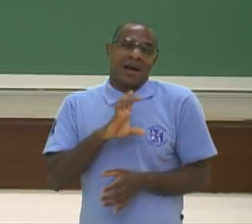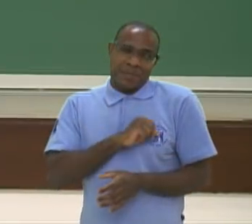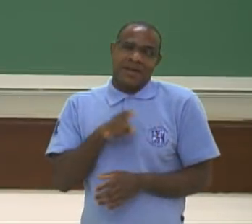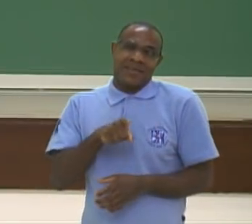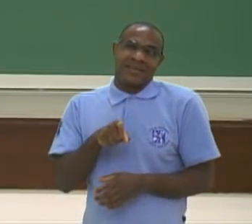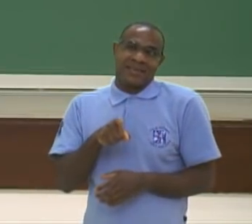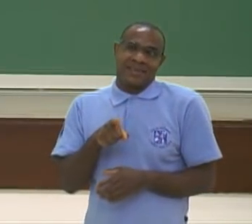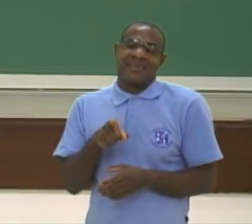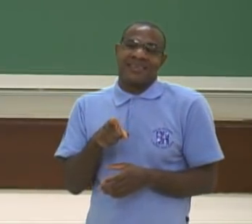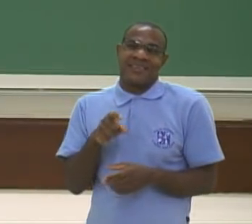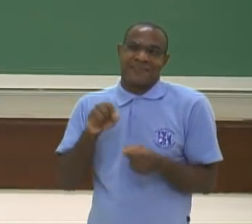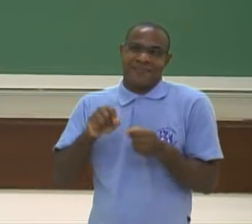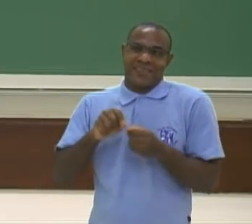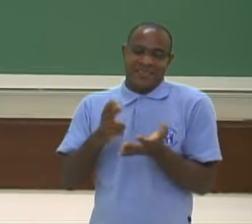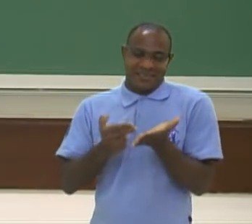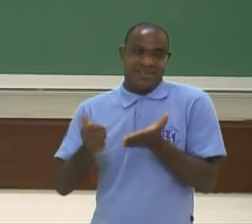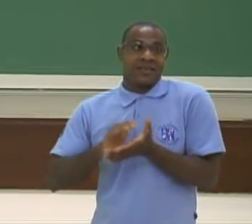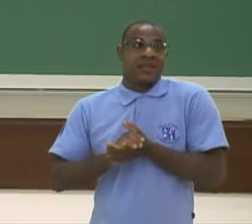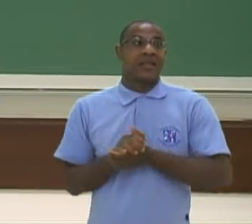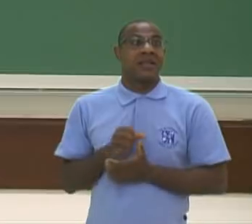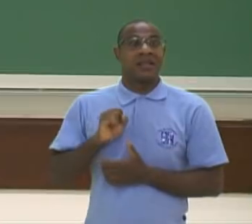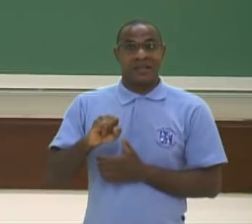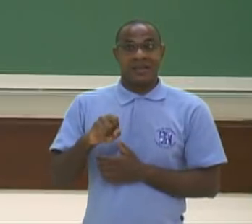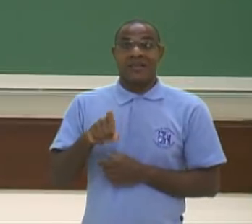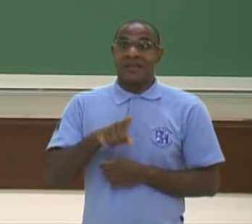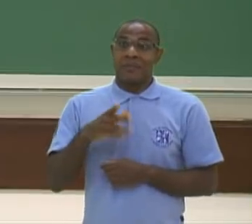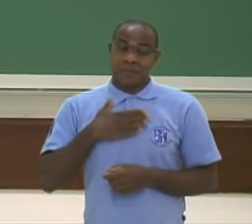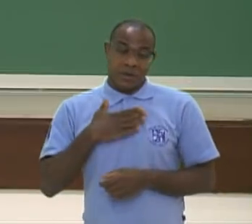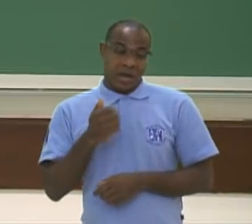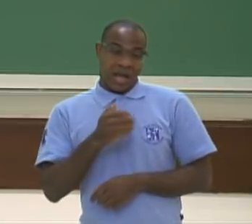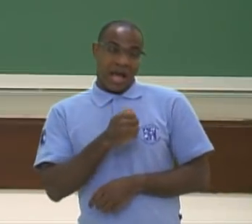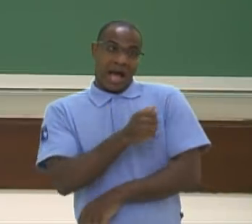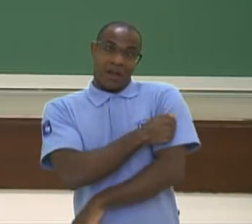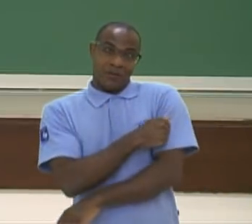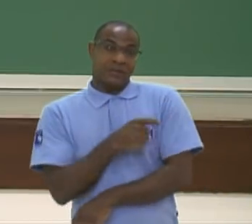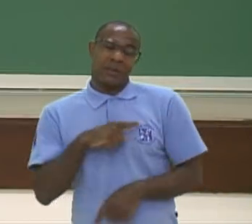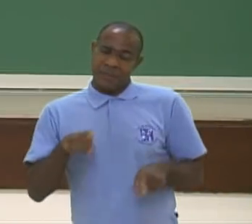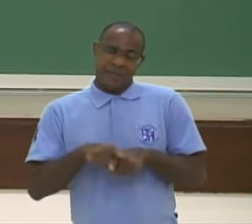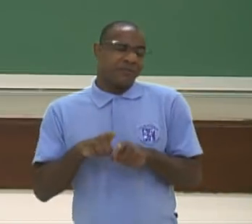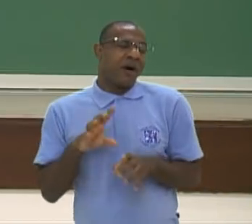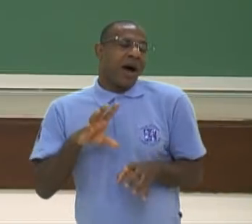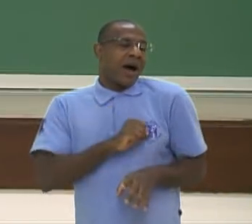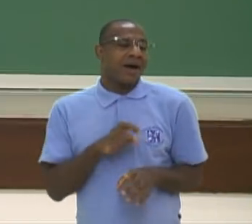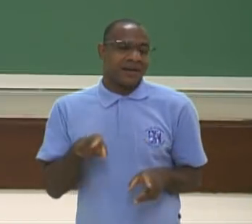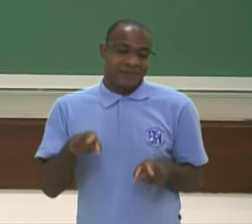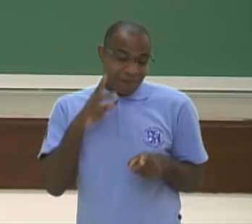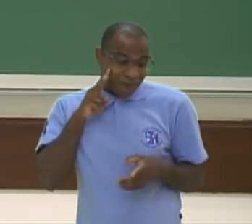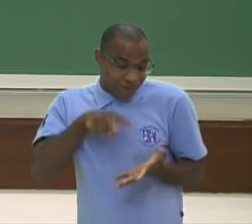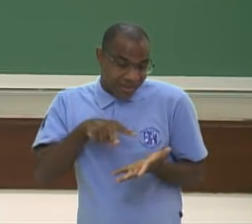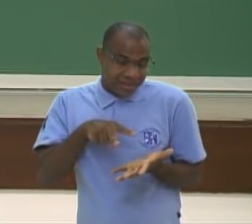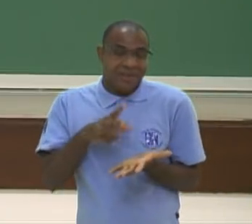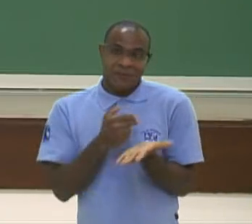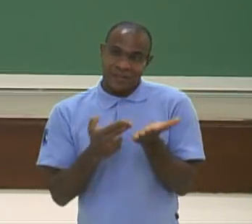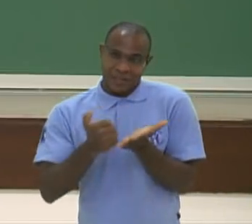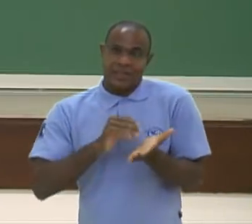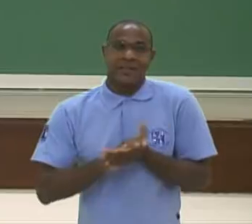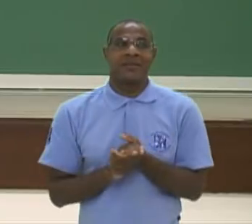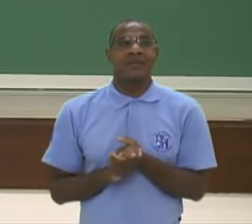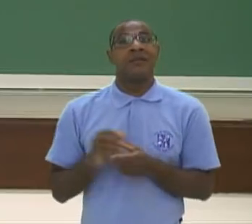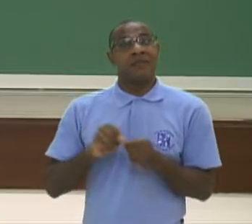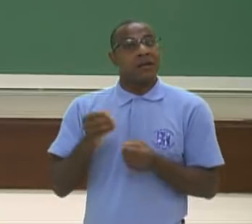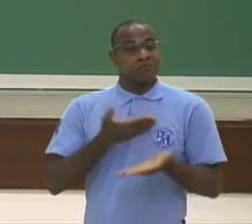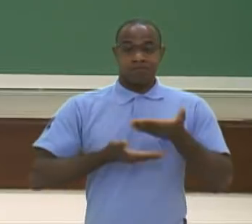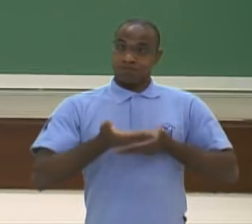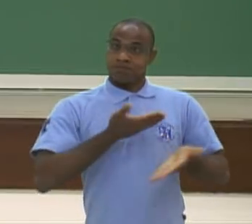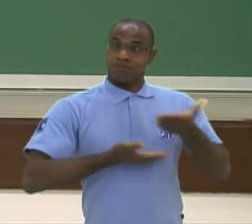você está fazendo. E se você for meu aluno, eu vou amar ver o desenho que você fez. Então aproveita essa oportunidade de ter essa interação com o